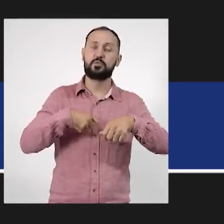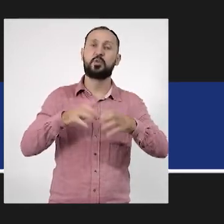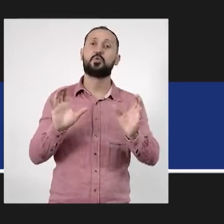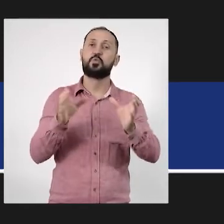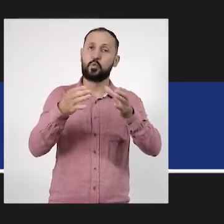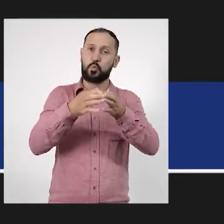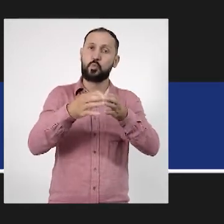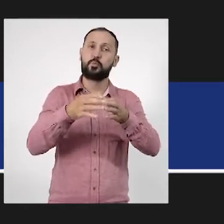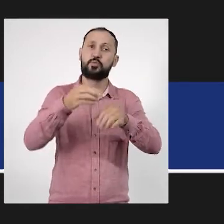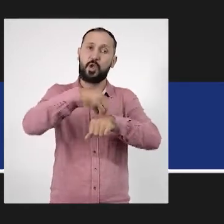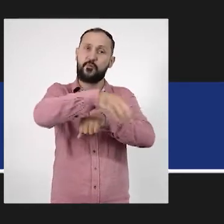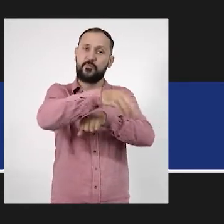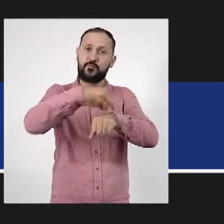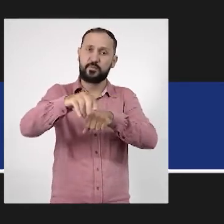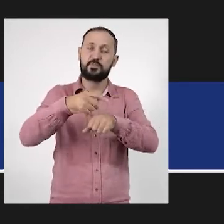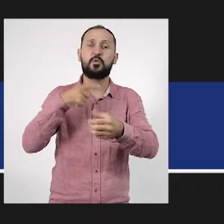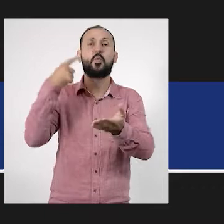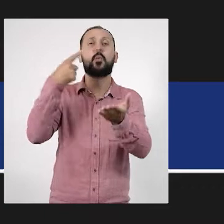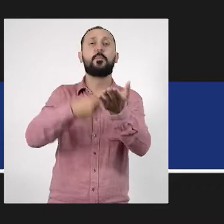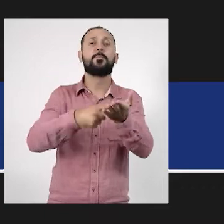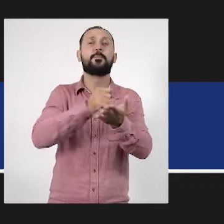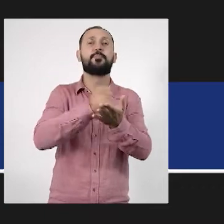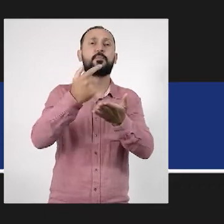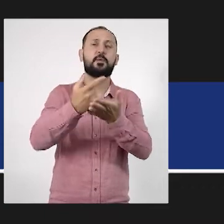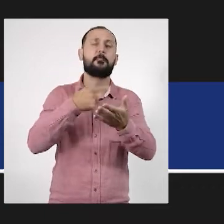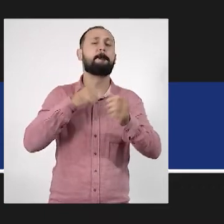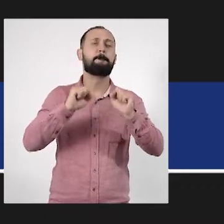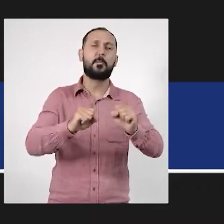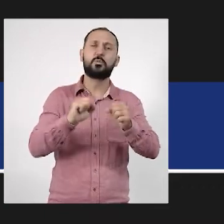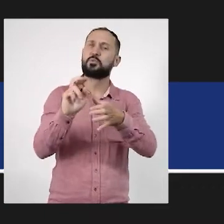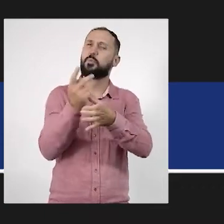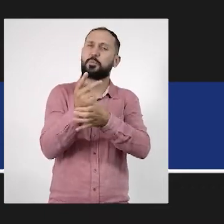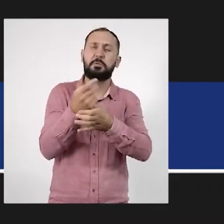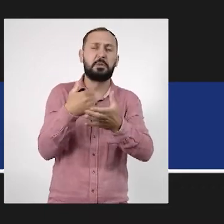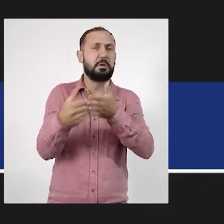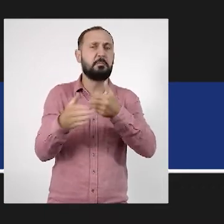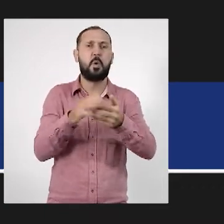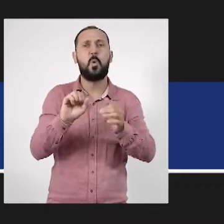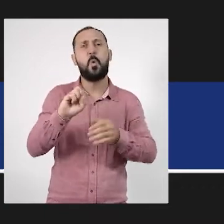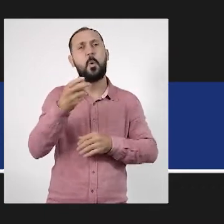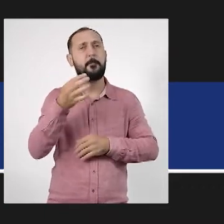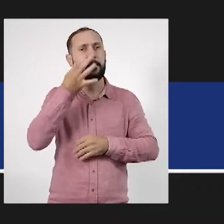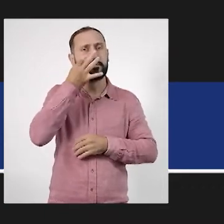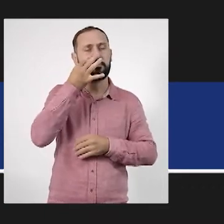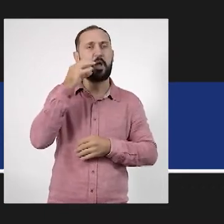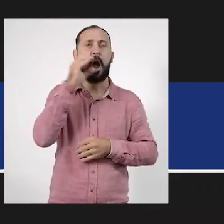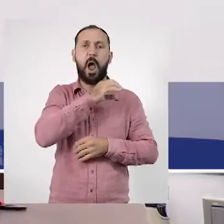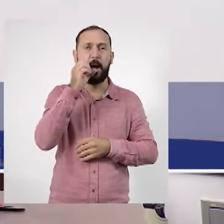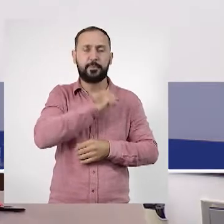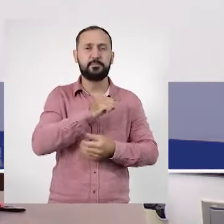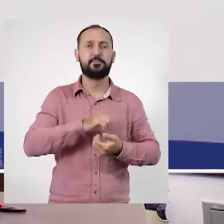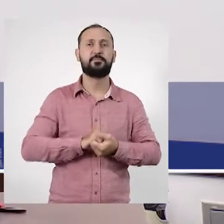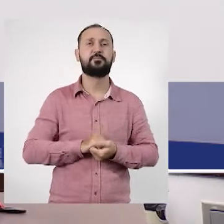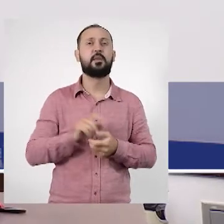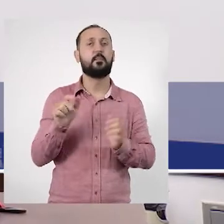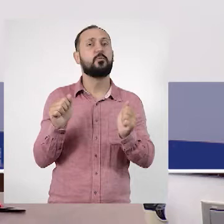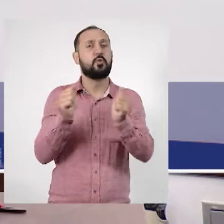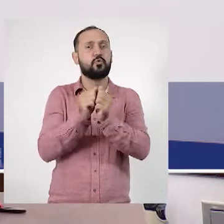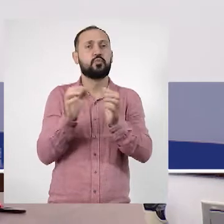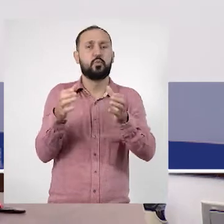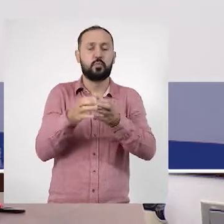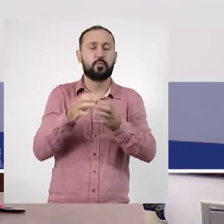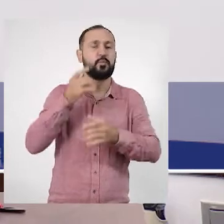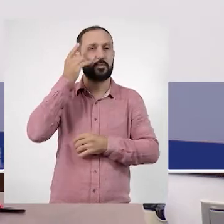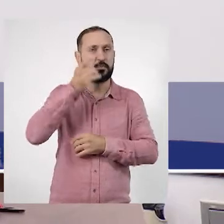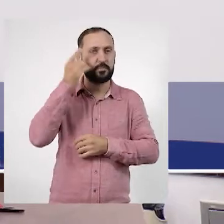no grupo da comissão e a gente vai marcar essa reunião, nem que seja pelo Zoom ou pessoalmente também, o mais rápido possível. Também integram a